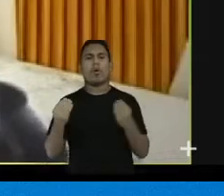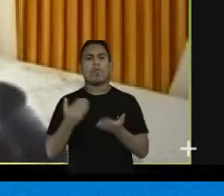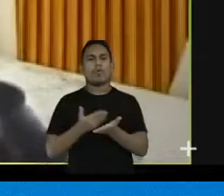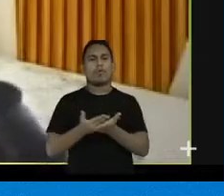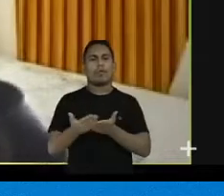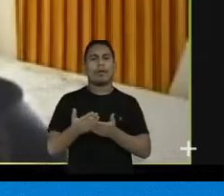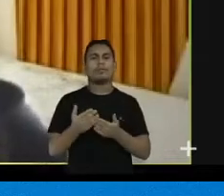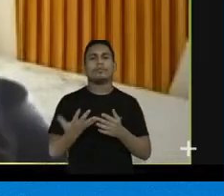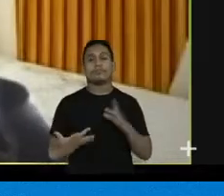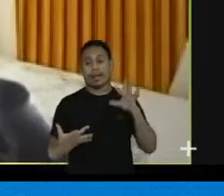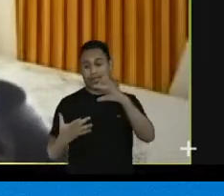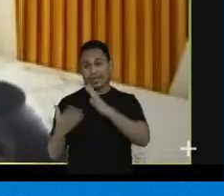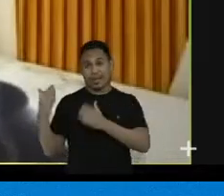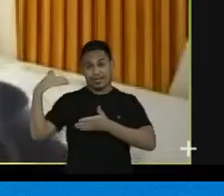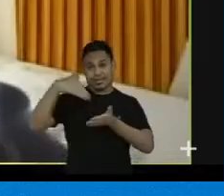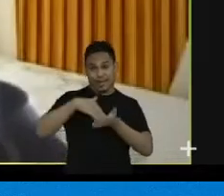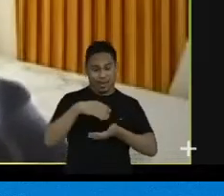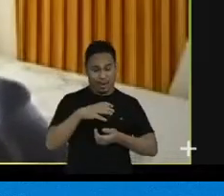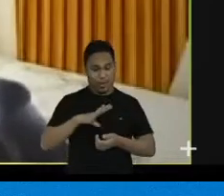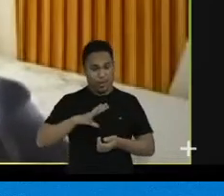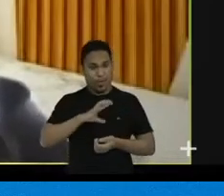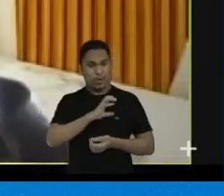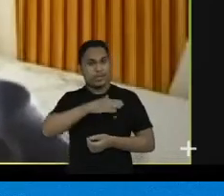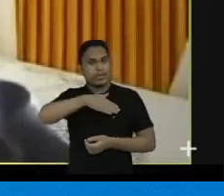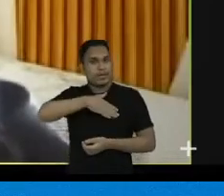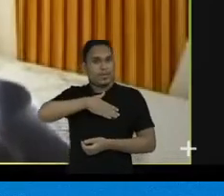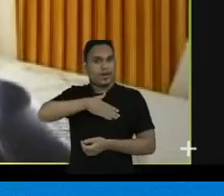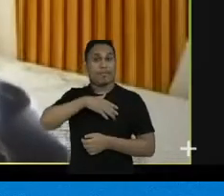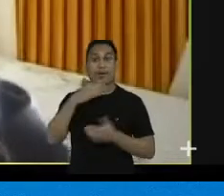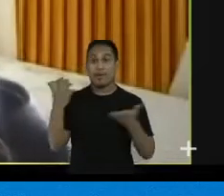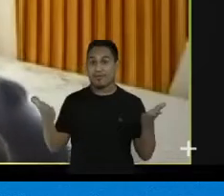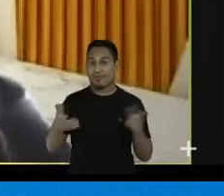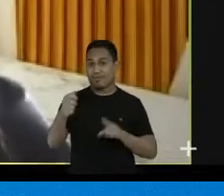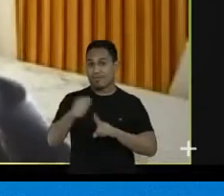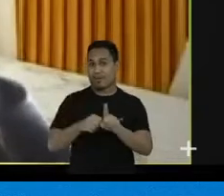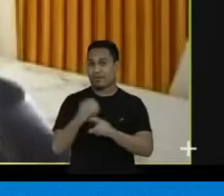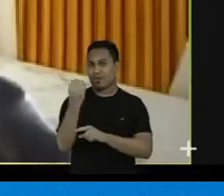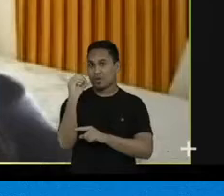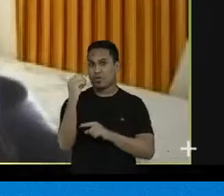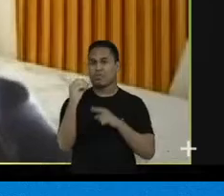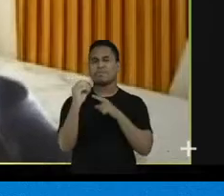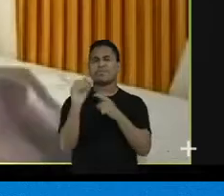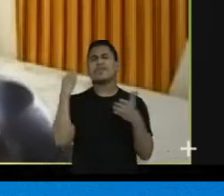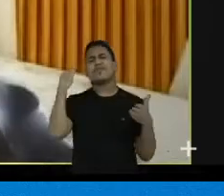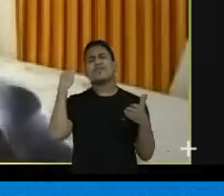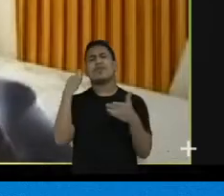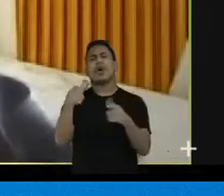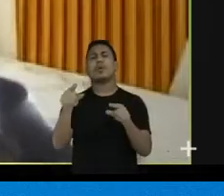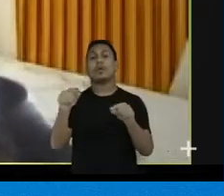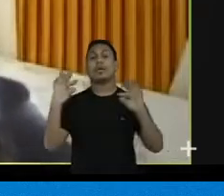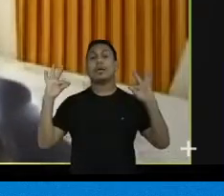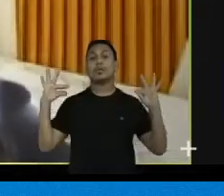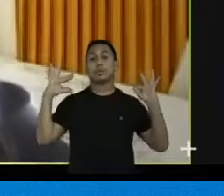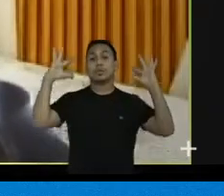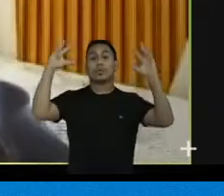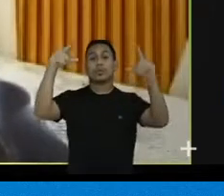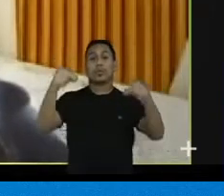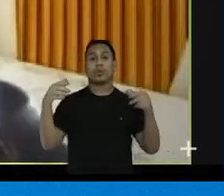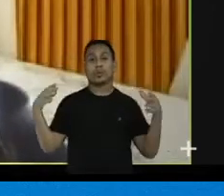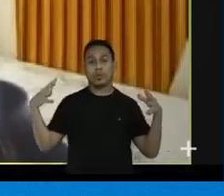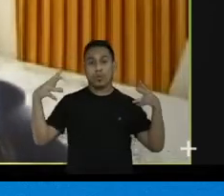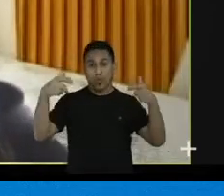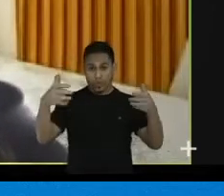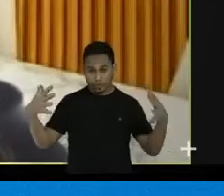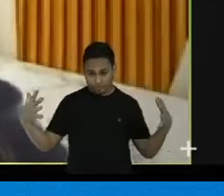em outubro. Outubro é um mês onde, por todo o mundo, se celebra as